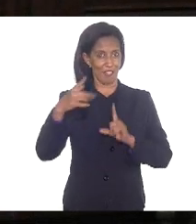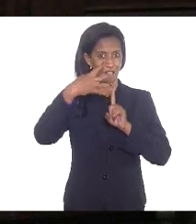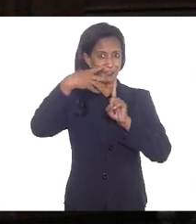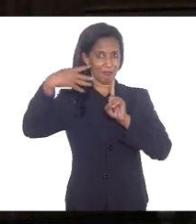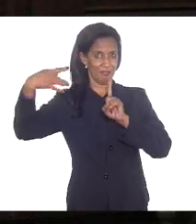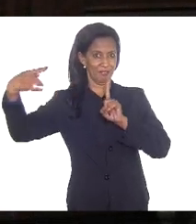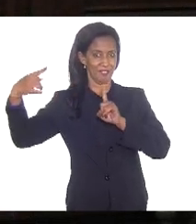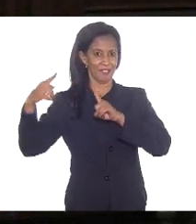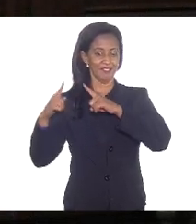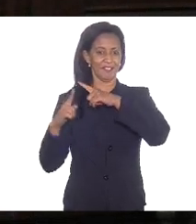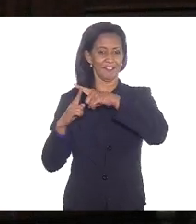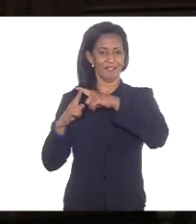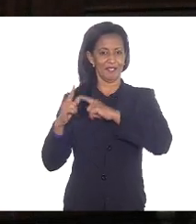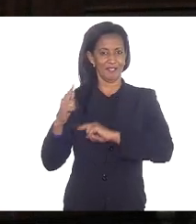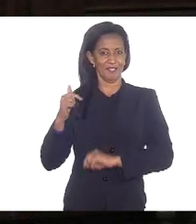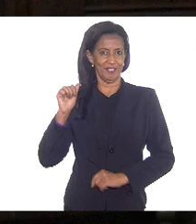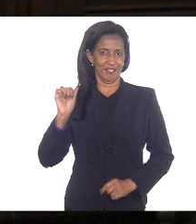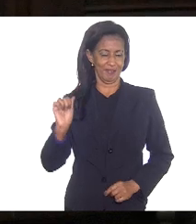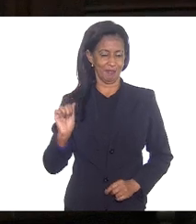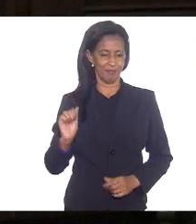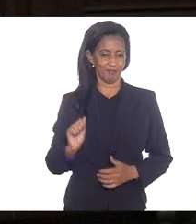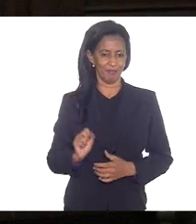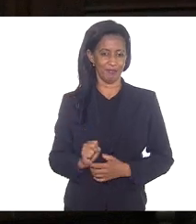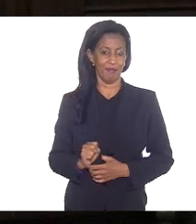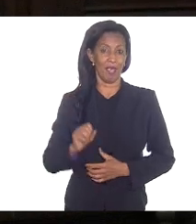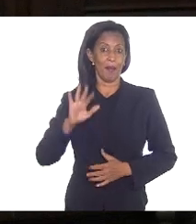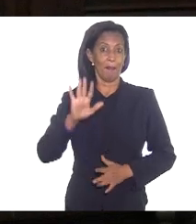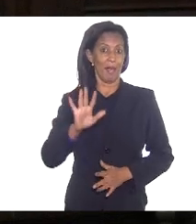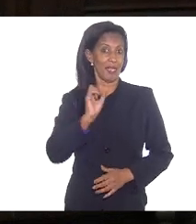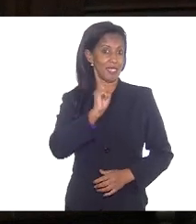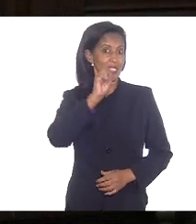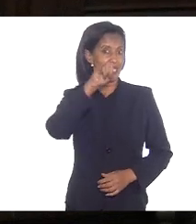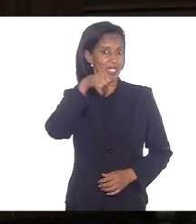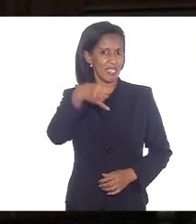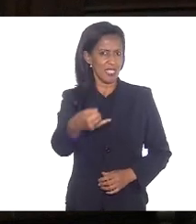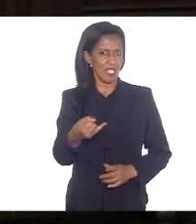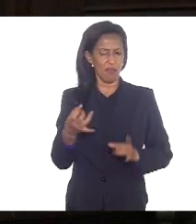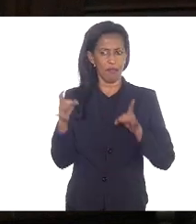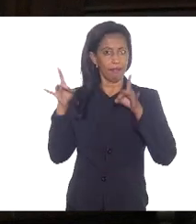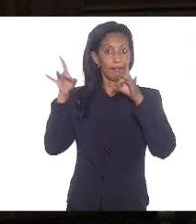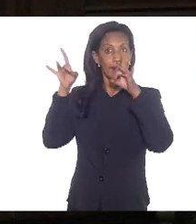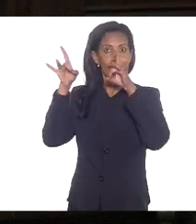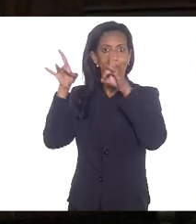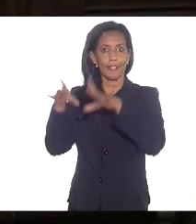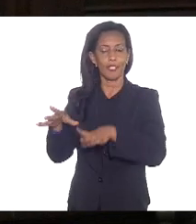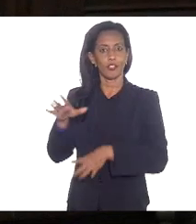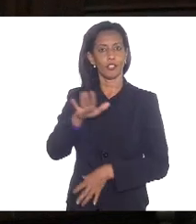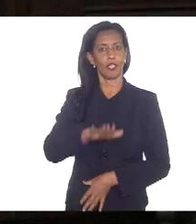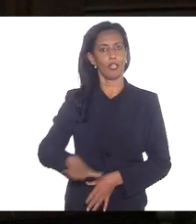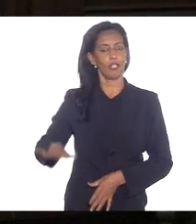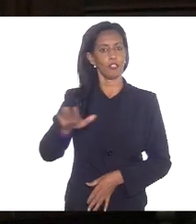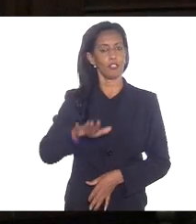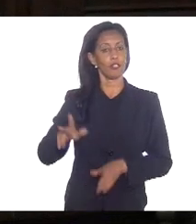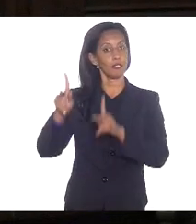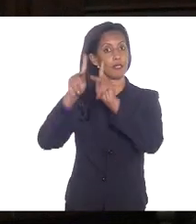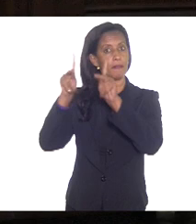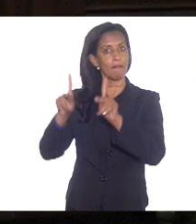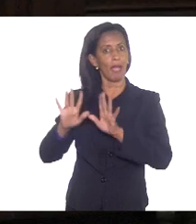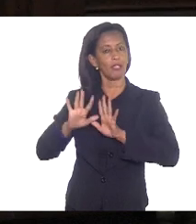LGBTQIA+, mas sim para dizer: deixem as nossas crianças em